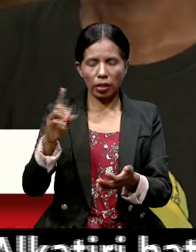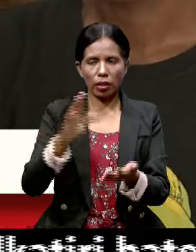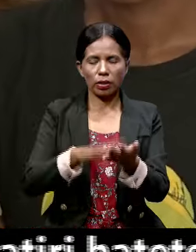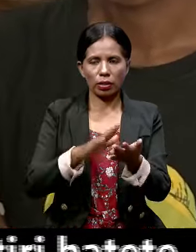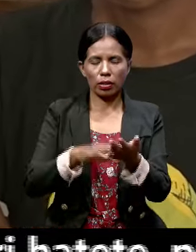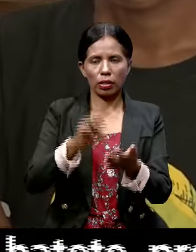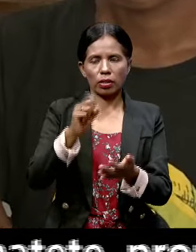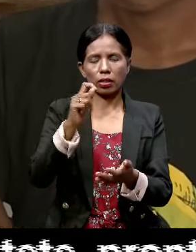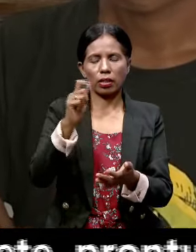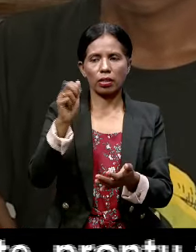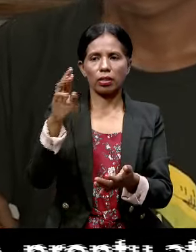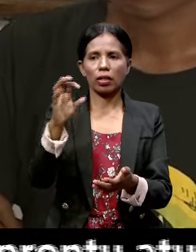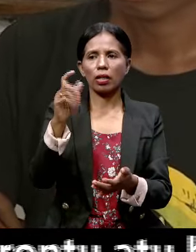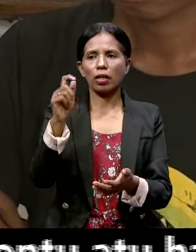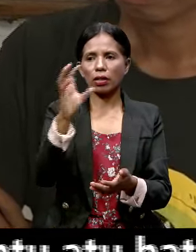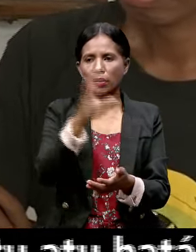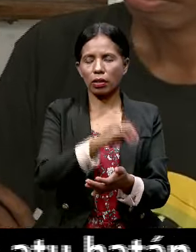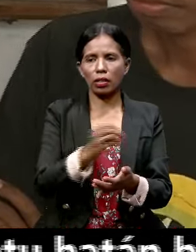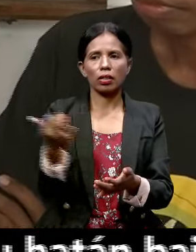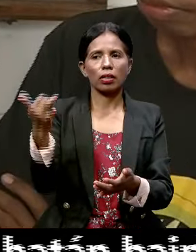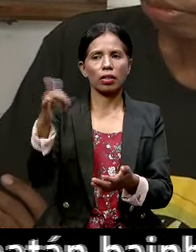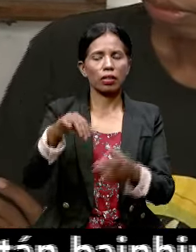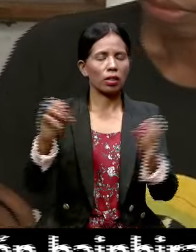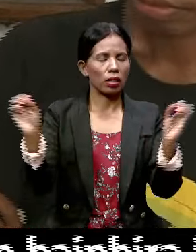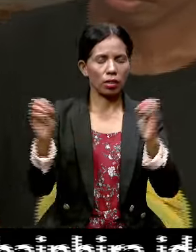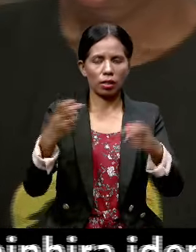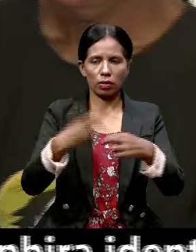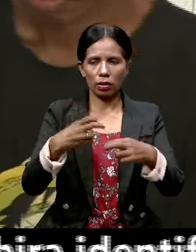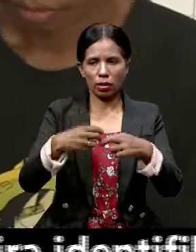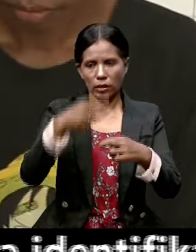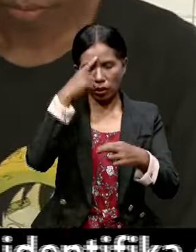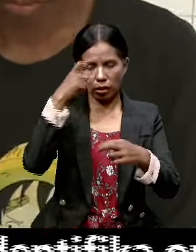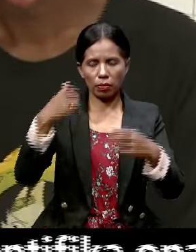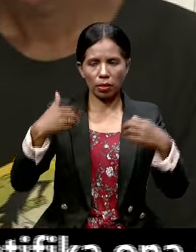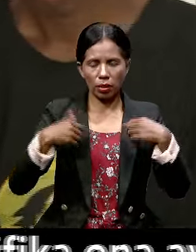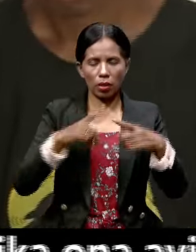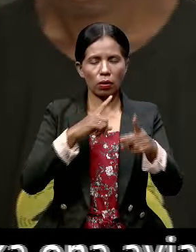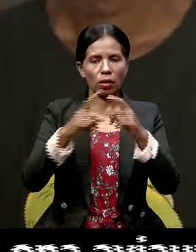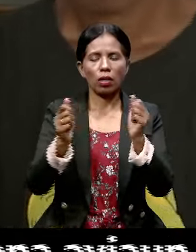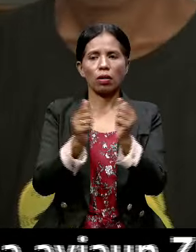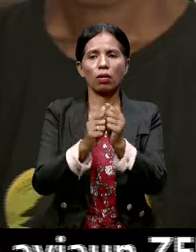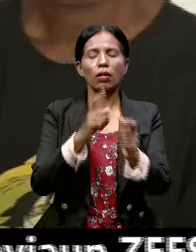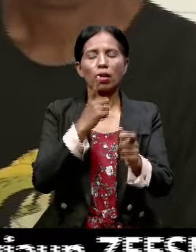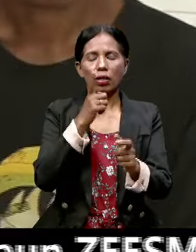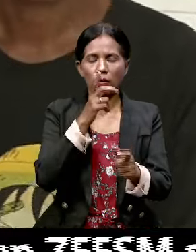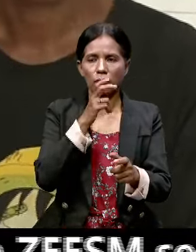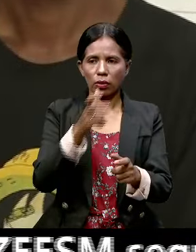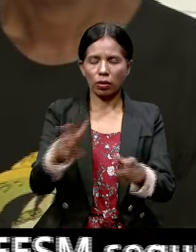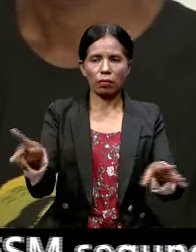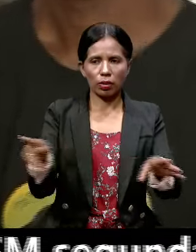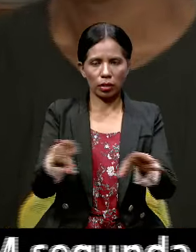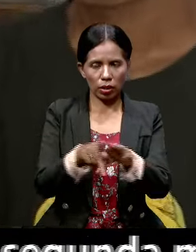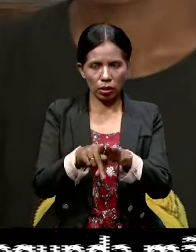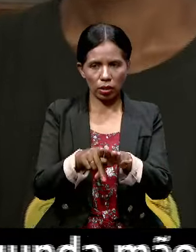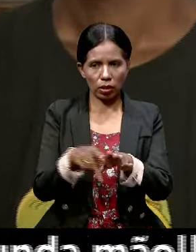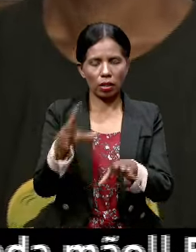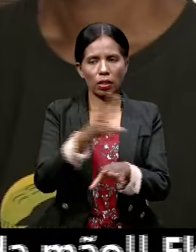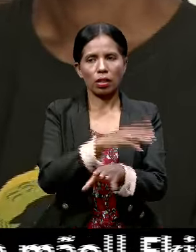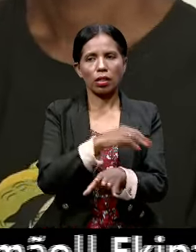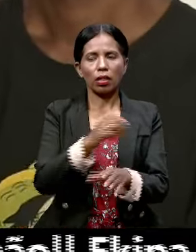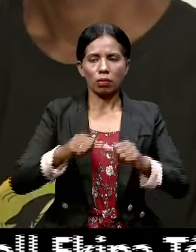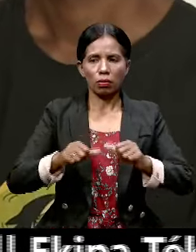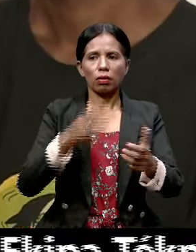externato, rematos si Loyola, basira lah dificuldade, tan basira bahasa ia português, então ser ni participação ia aula durante lau